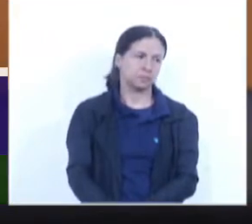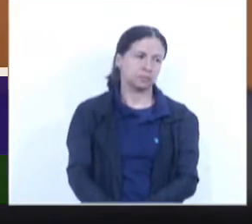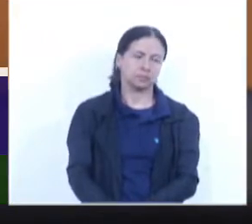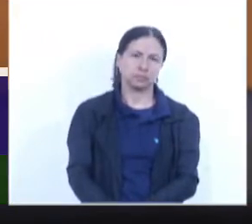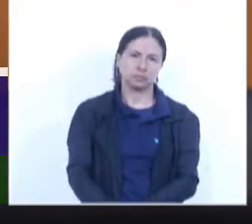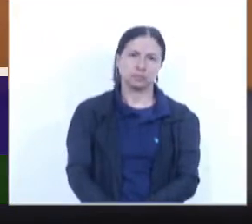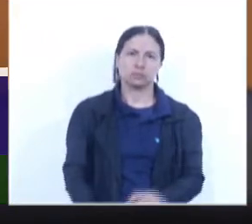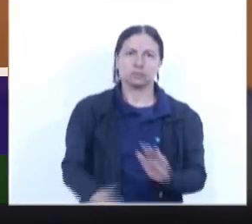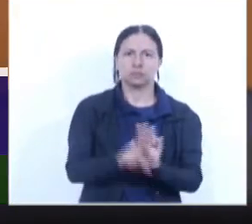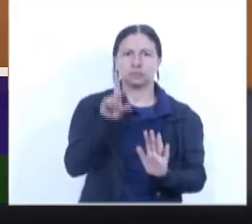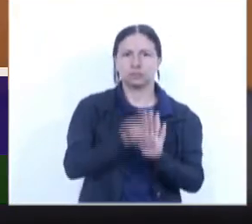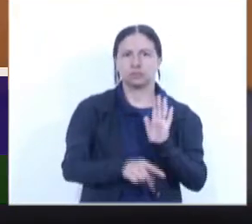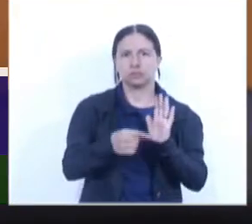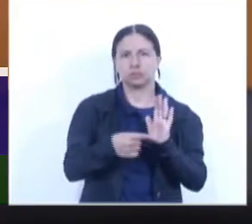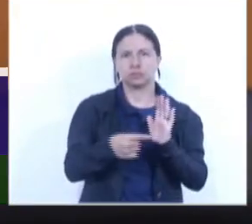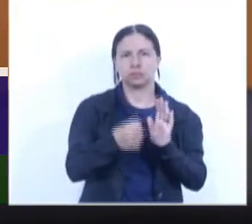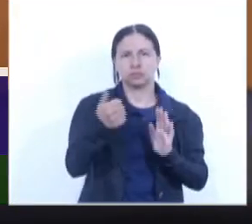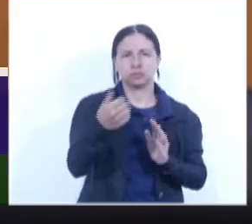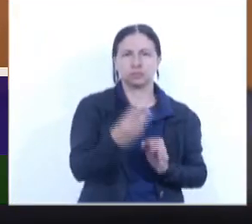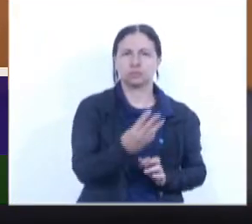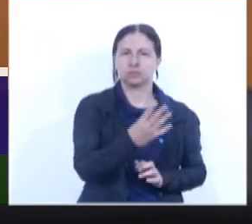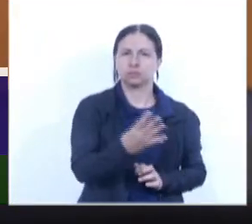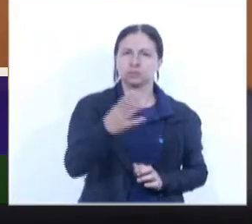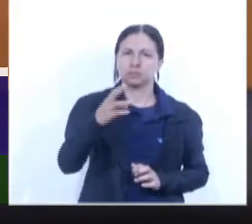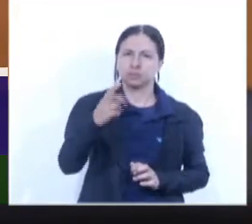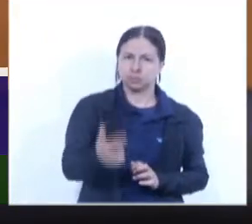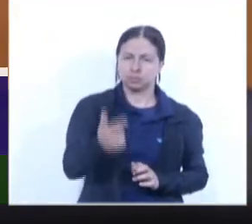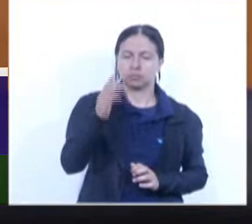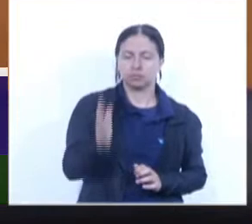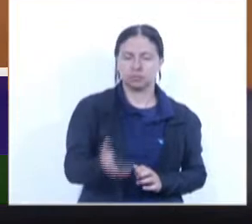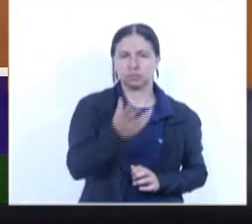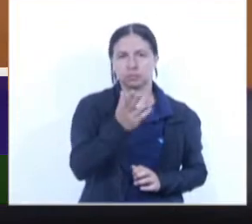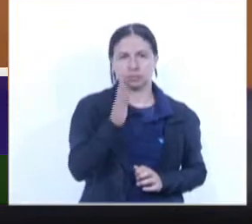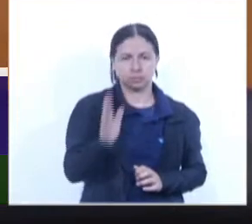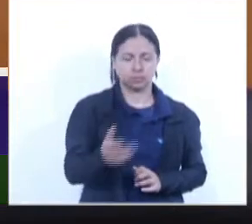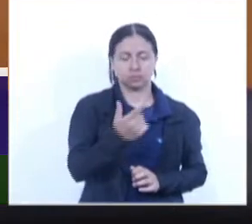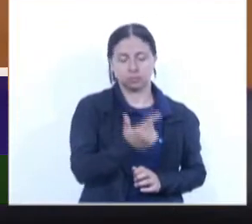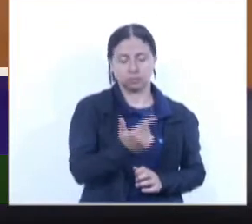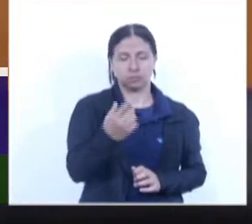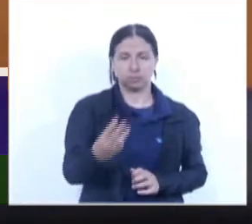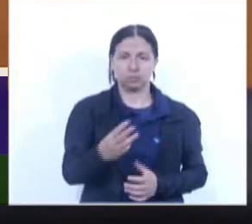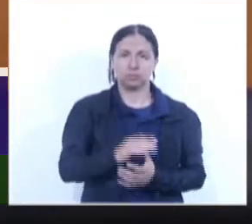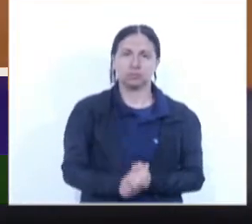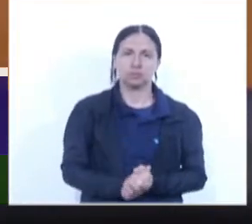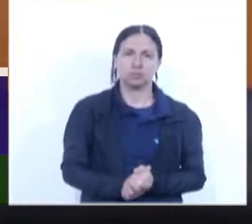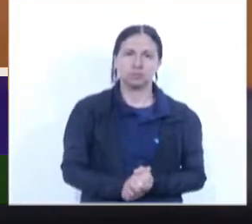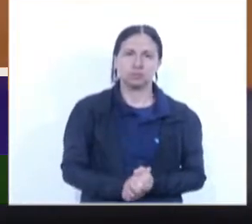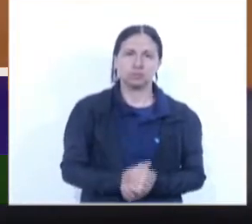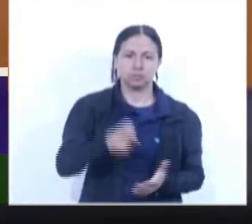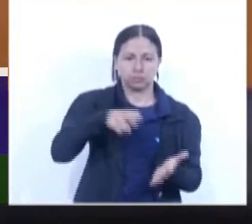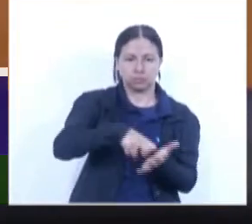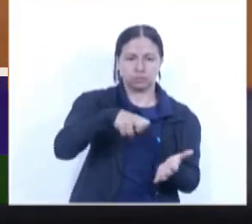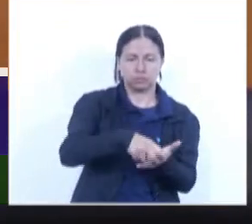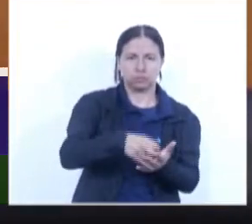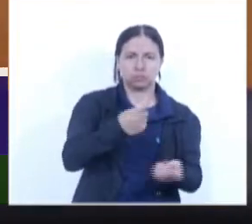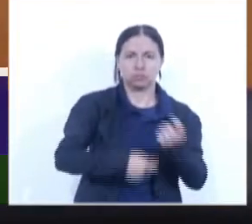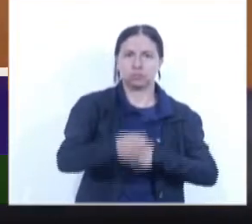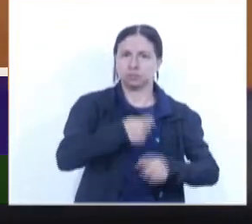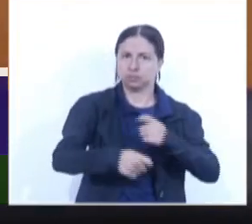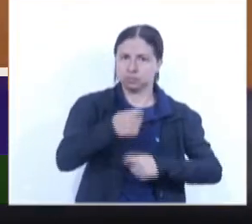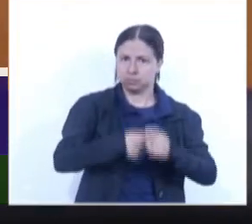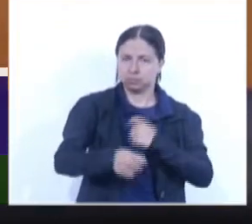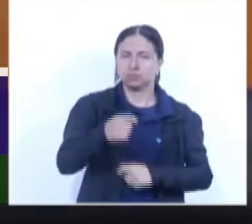projeto de lei ordinária 1342/23 que instituições administrativas para aqueles que causarem danos